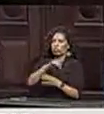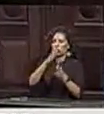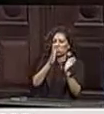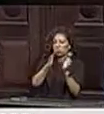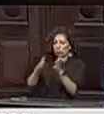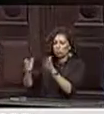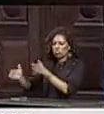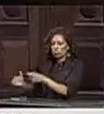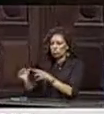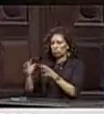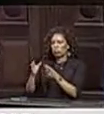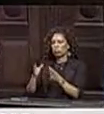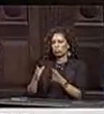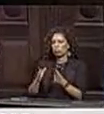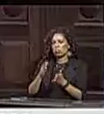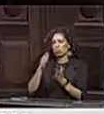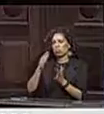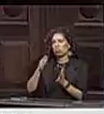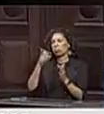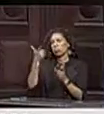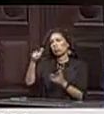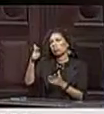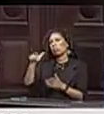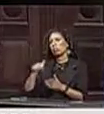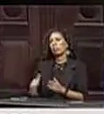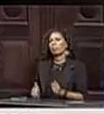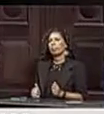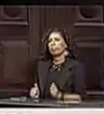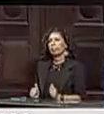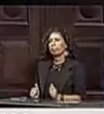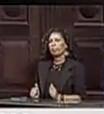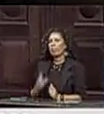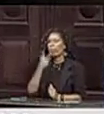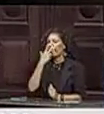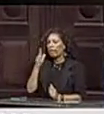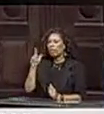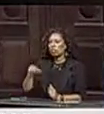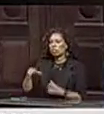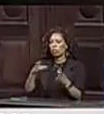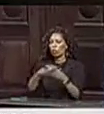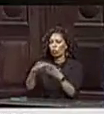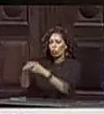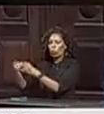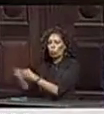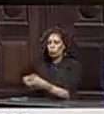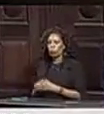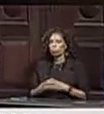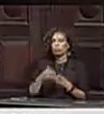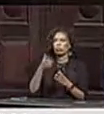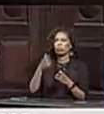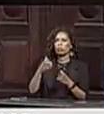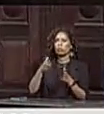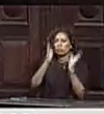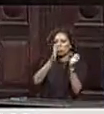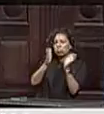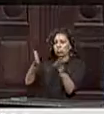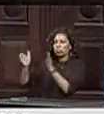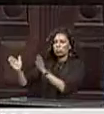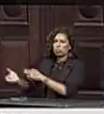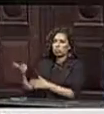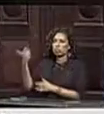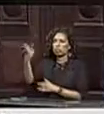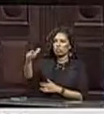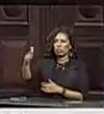acordo coletivo. Para as categorias não organizadas, a lei do piso vale.